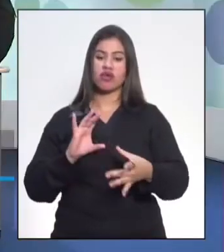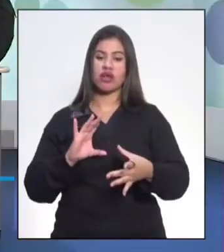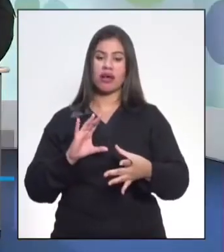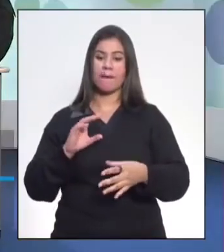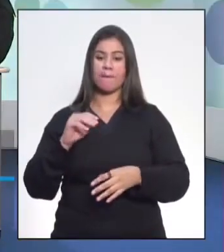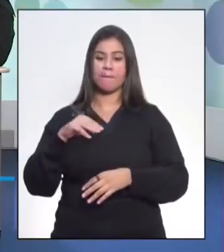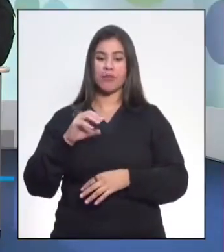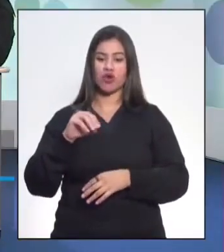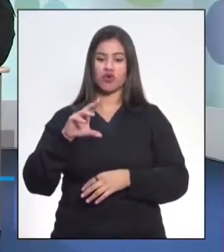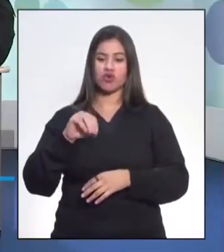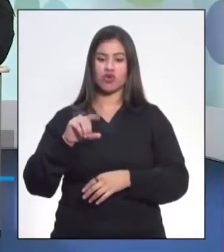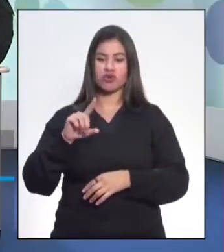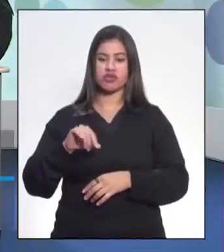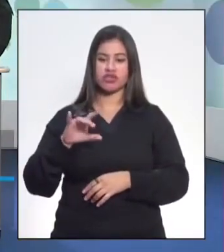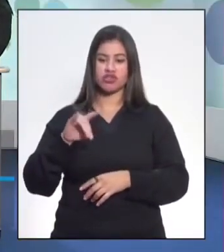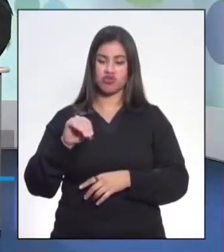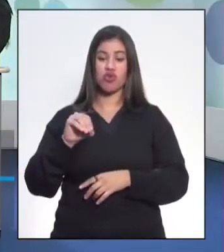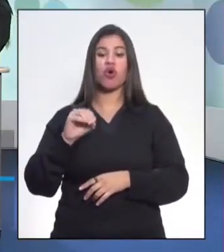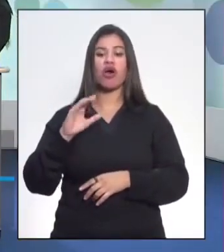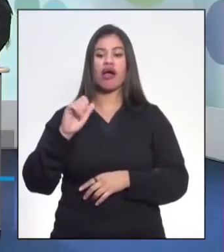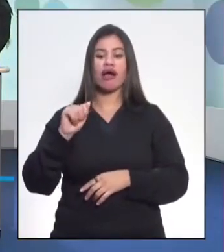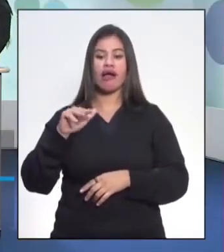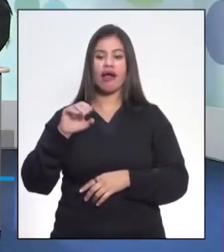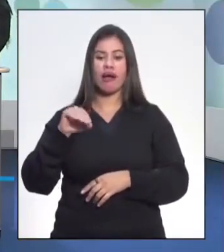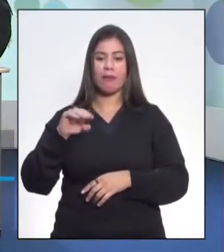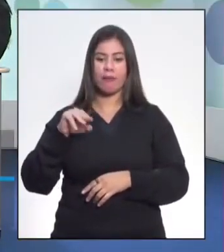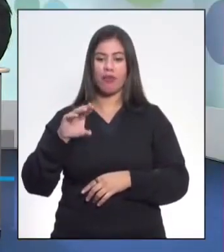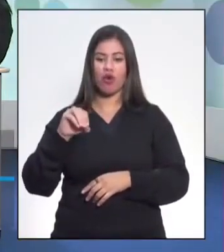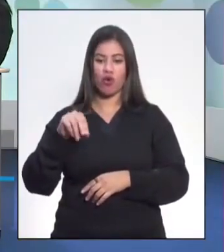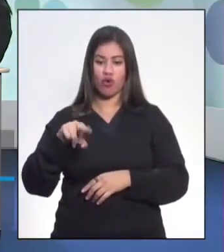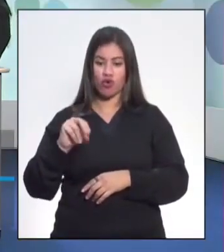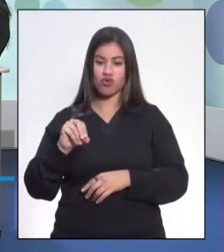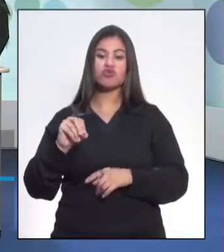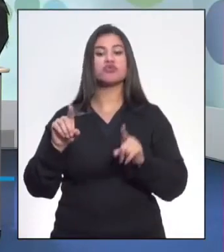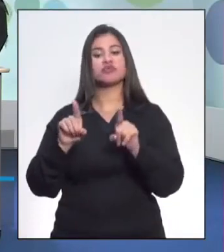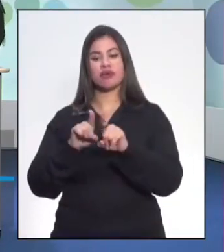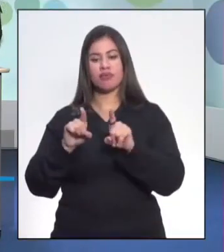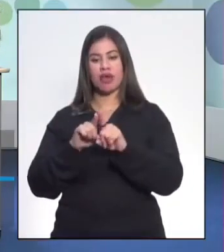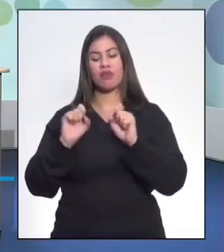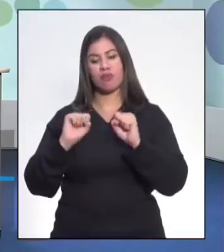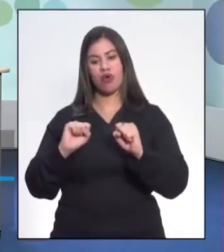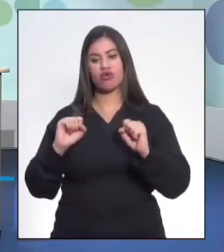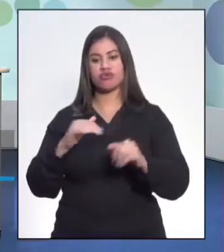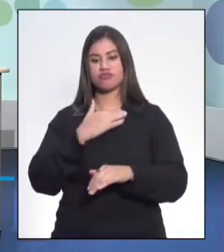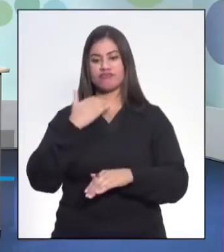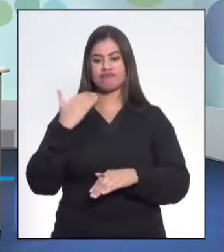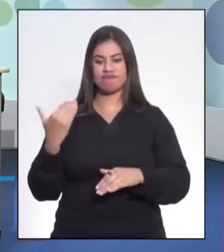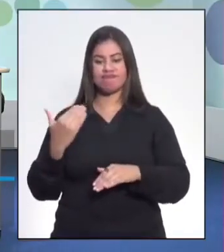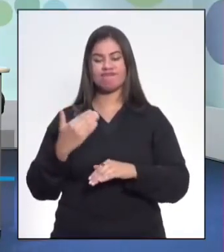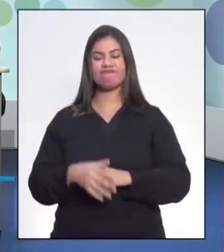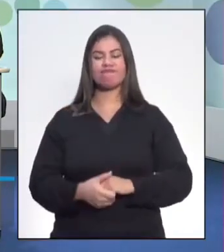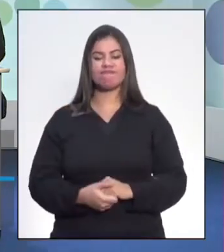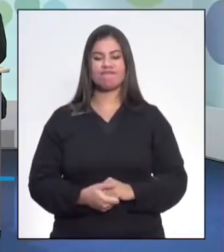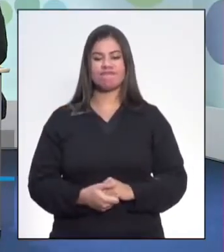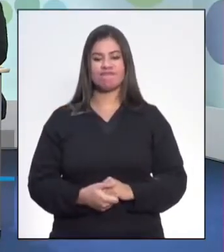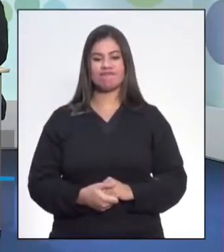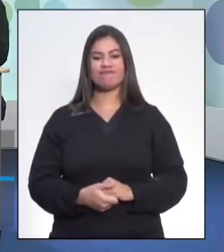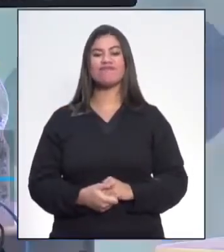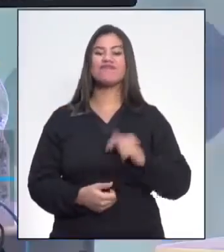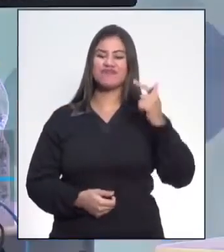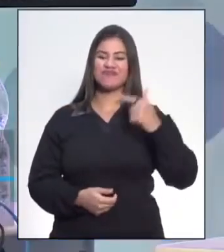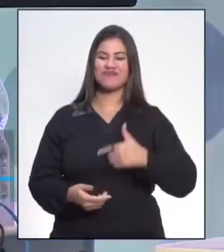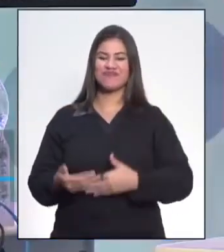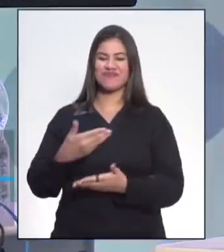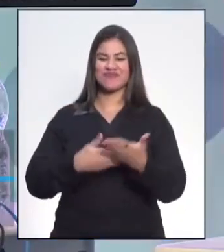carbono acaba contribuindo, tá, para que a pessoa possa morrer asfixiada numa sala fechada. Perfeito. Aí, mais uma interação da